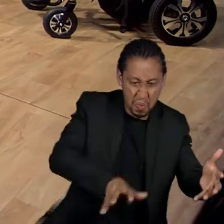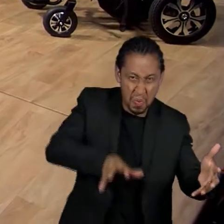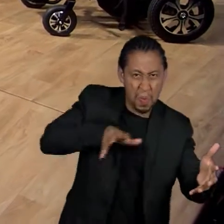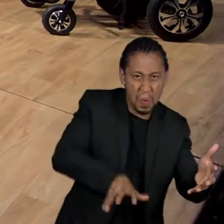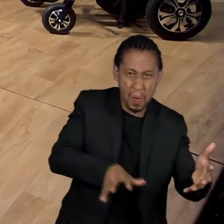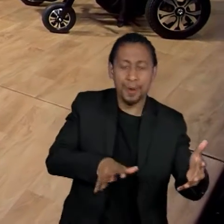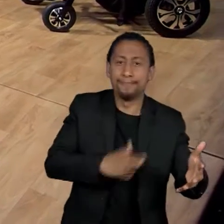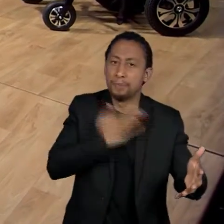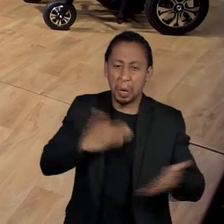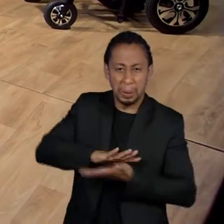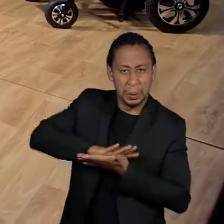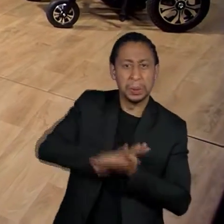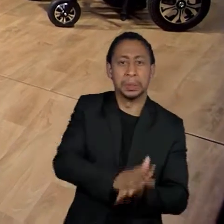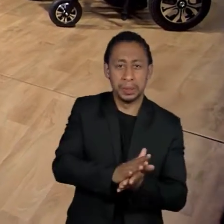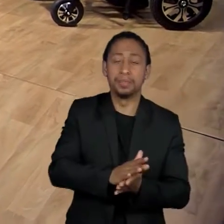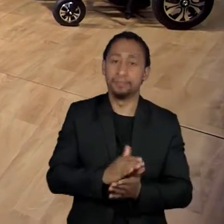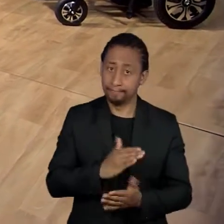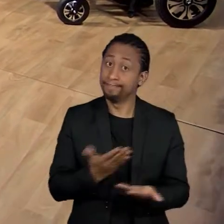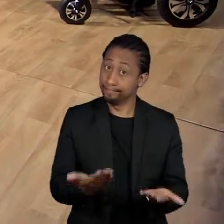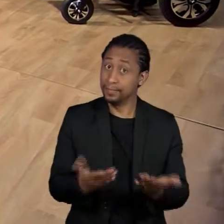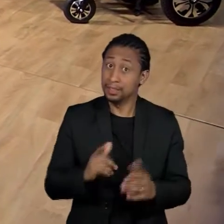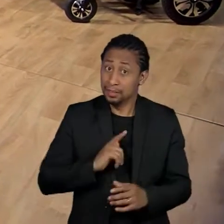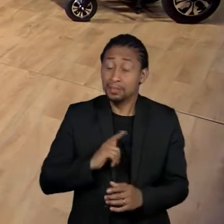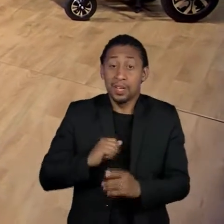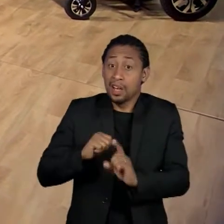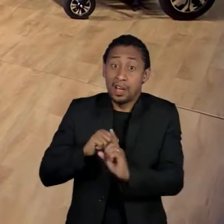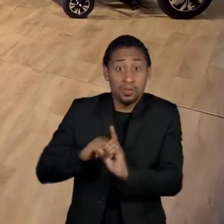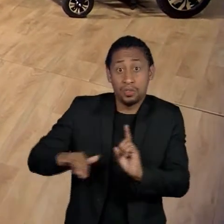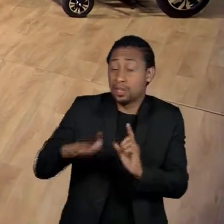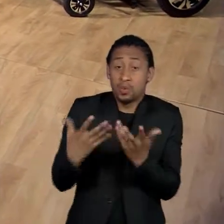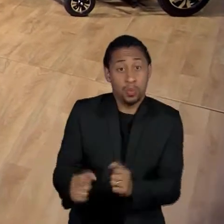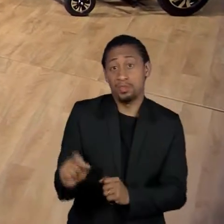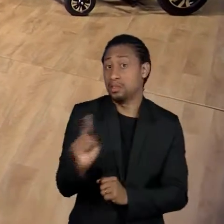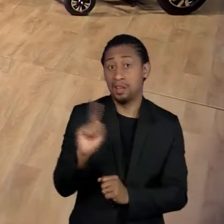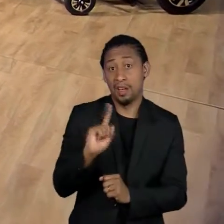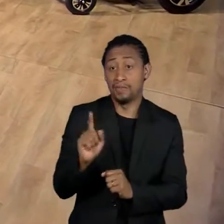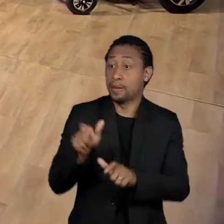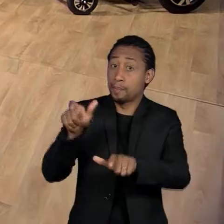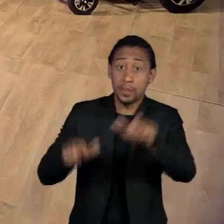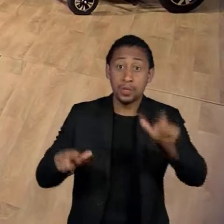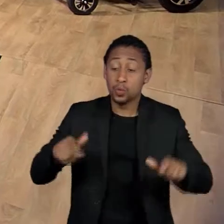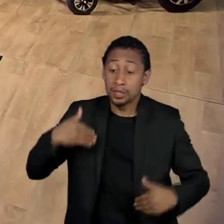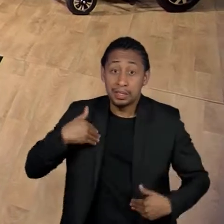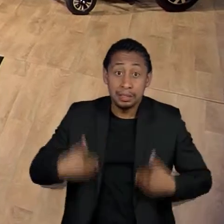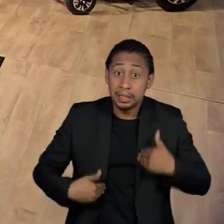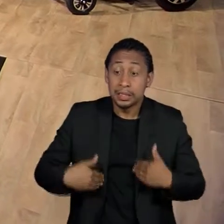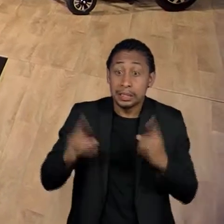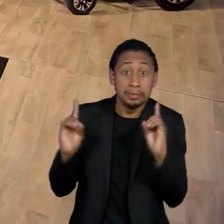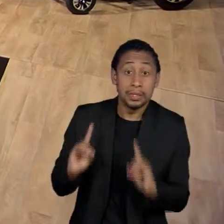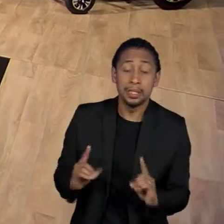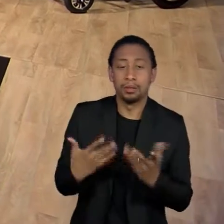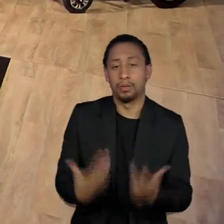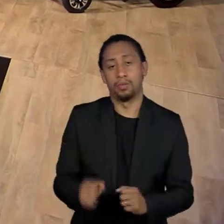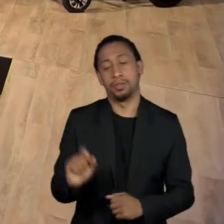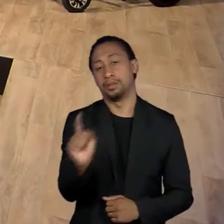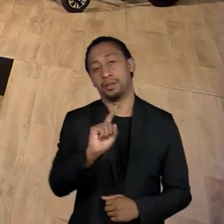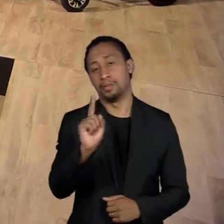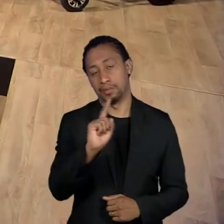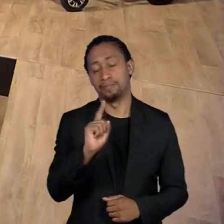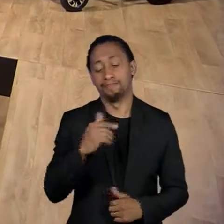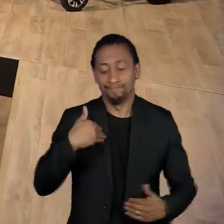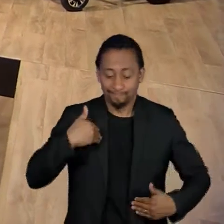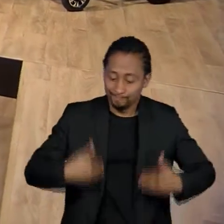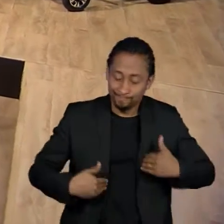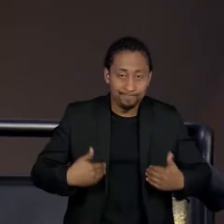um atraso para aquela sociedade que cultuava corpos sem deficiência. Isso passa para